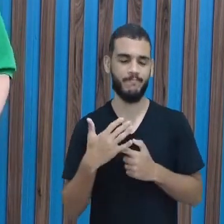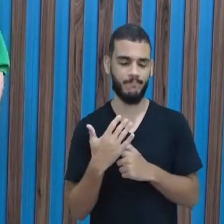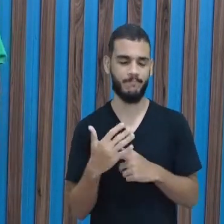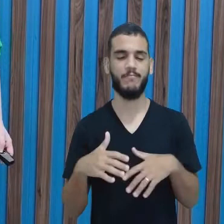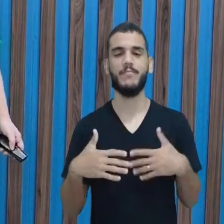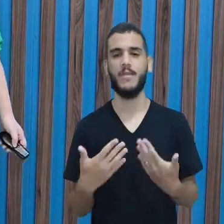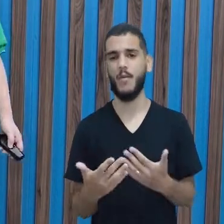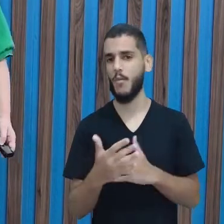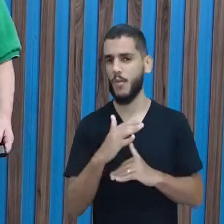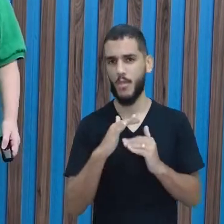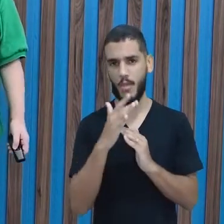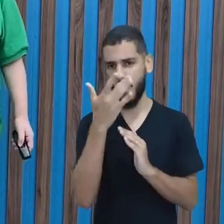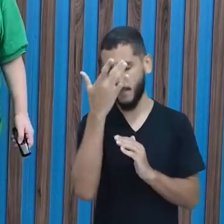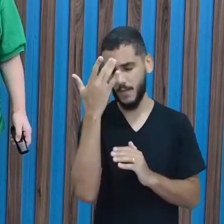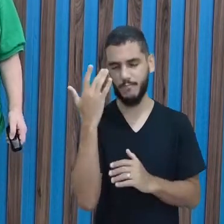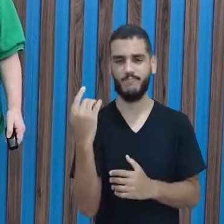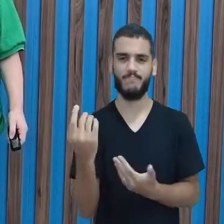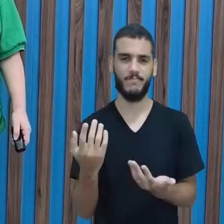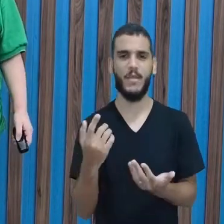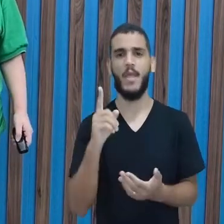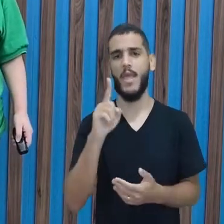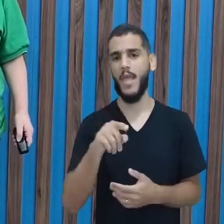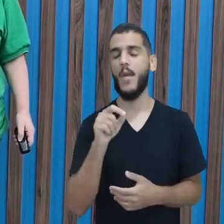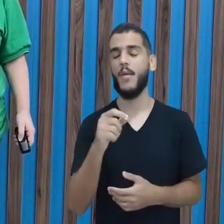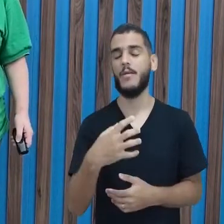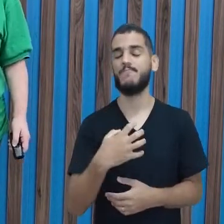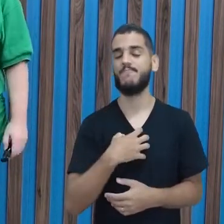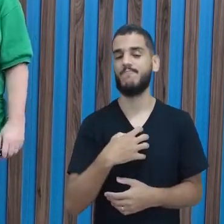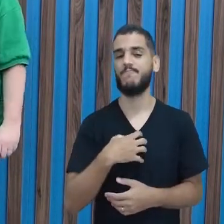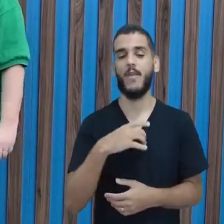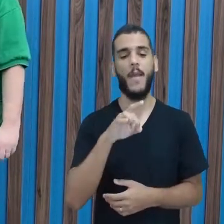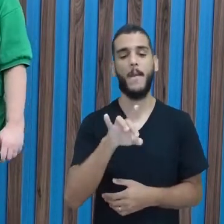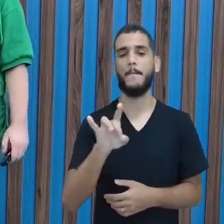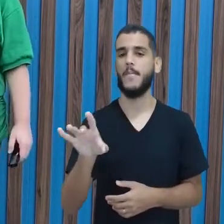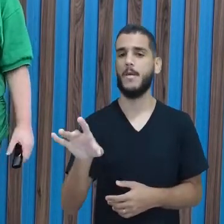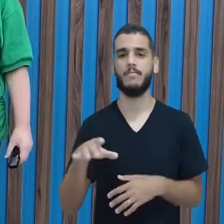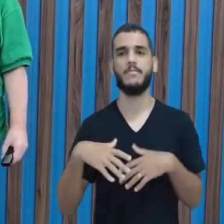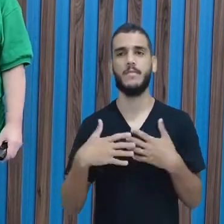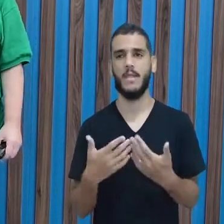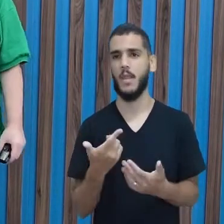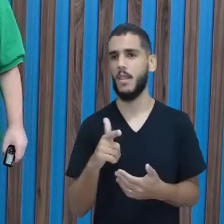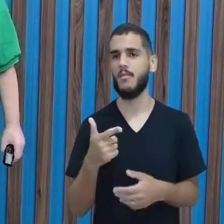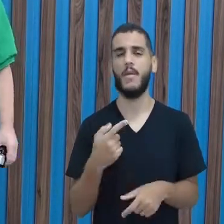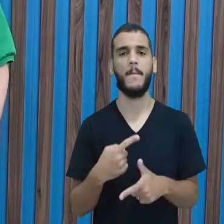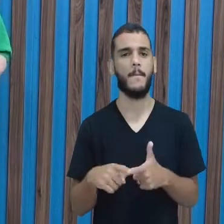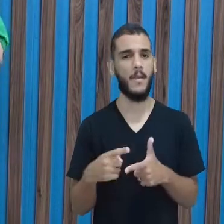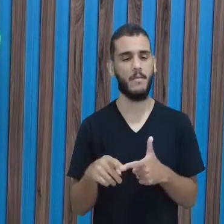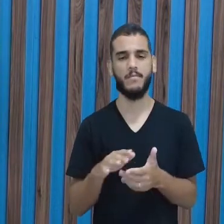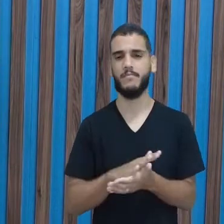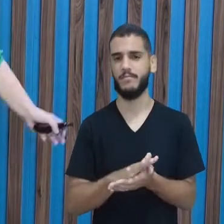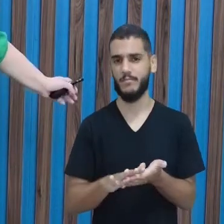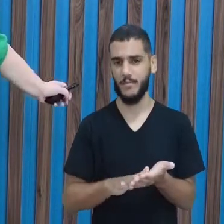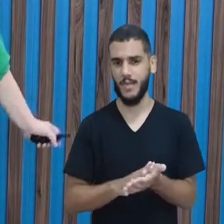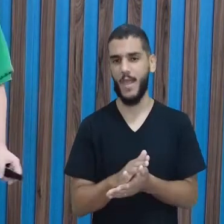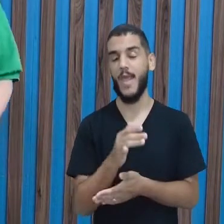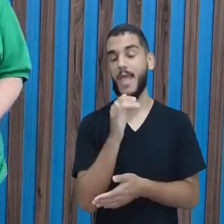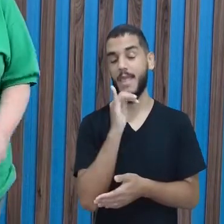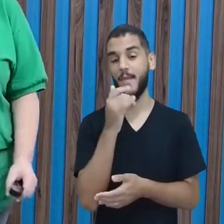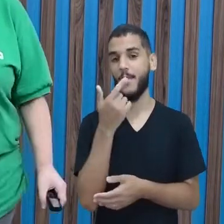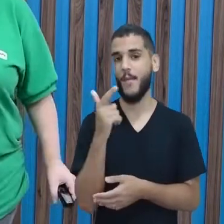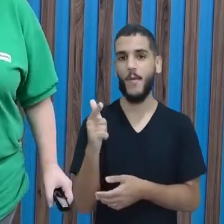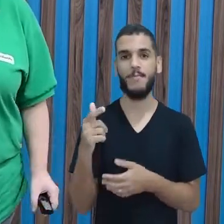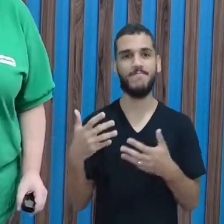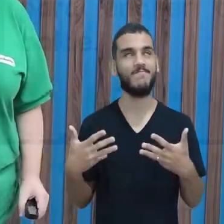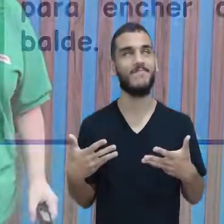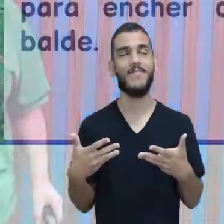tá? Independente. E o ritmo é seu, tá? Não tem nenhum problema. Olha outro exemplo maravilhoso. Dá um